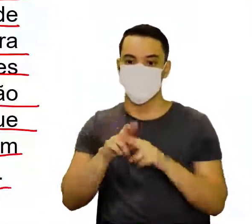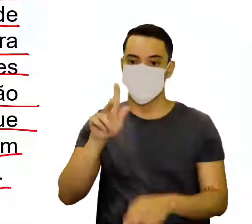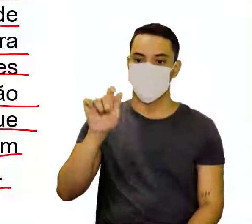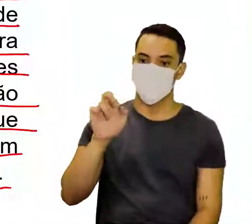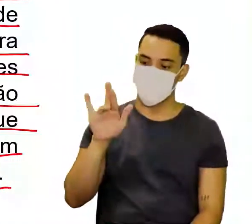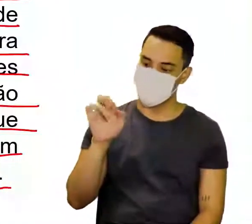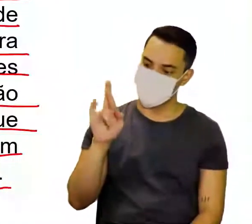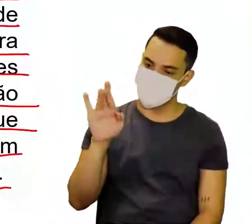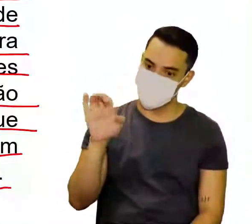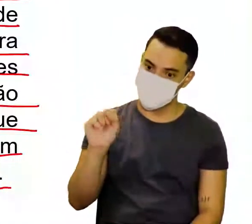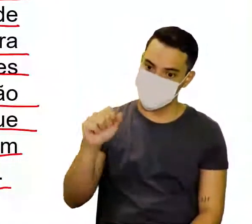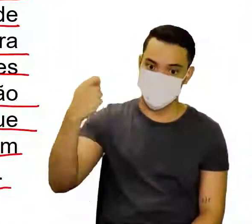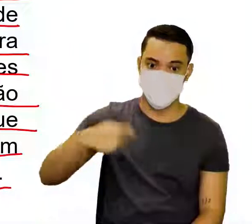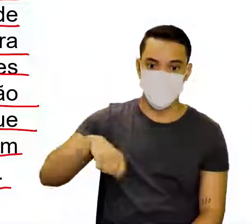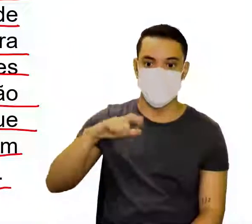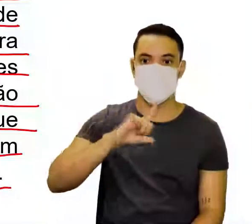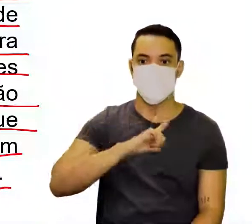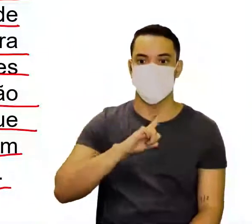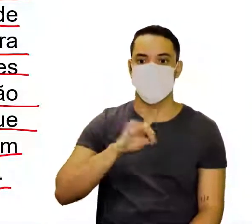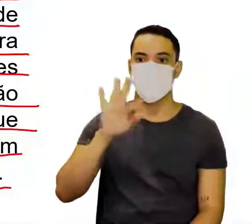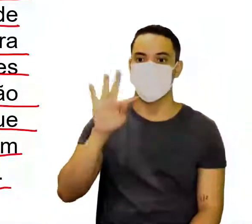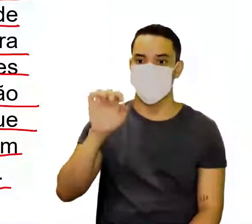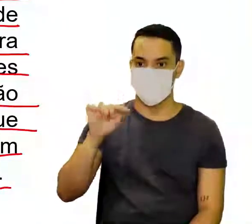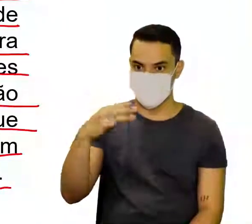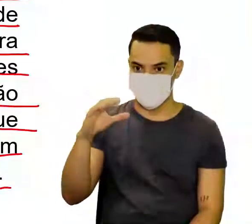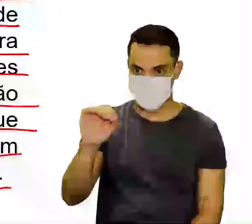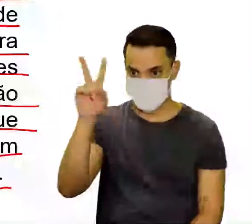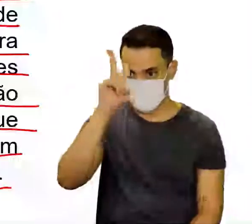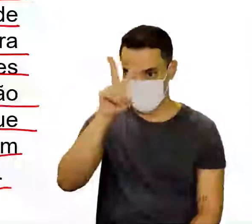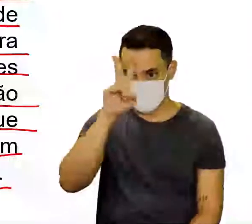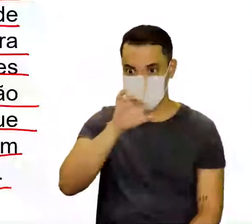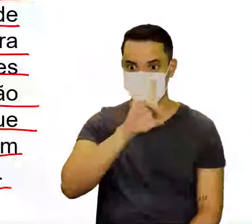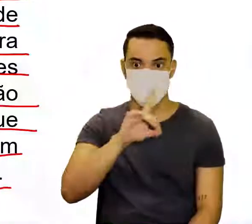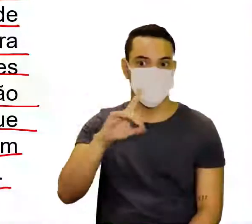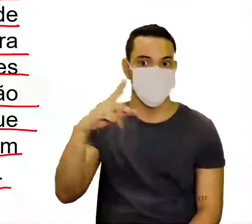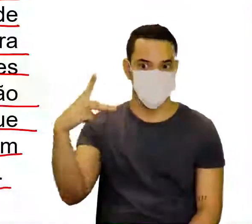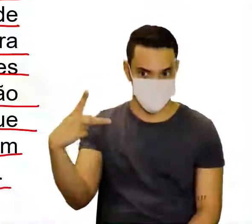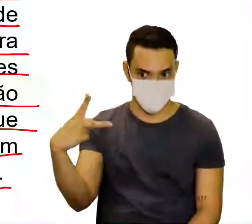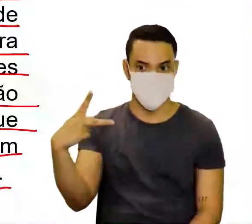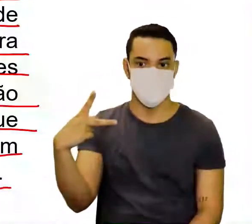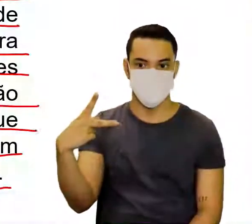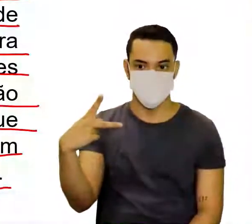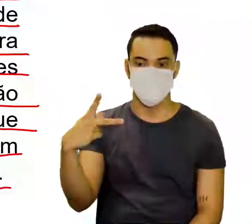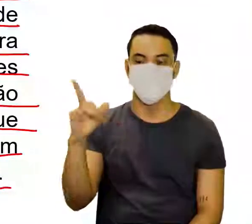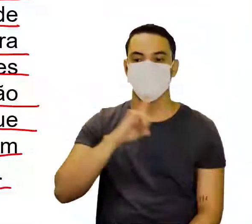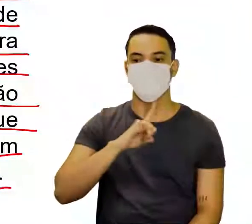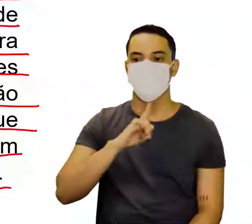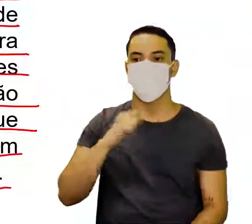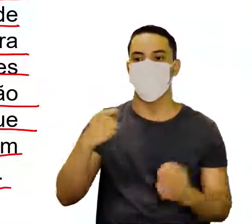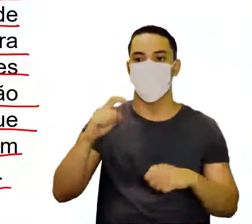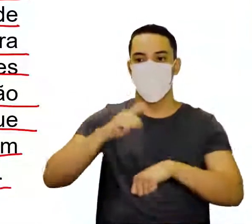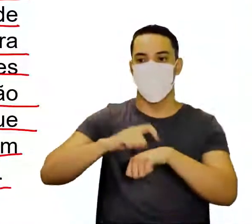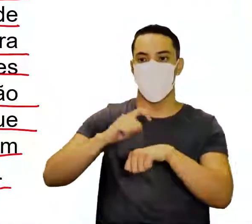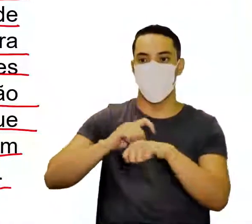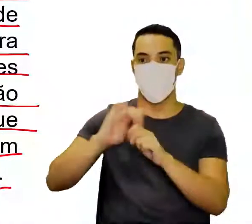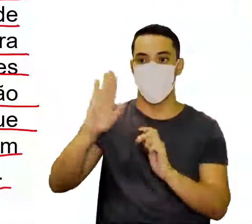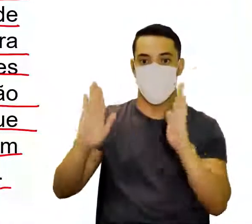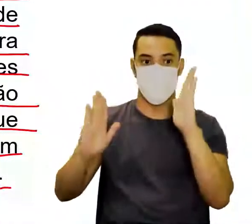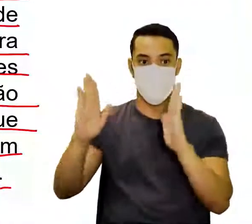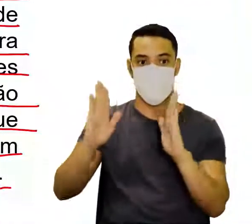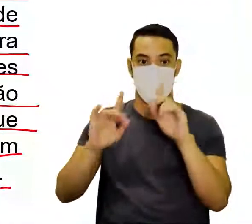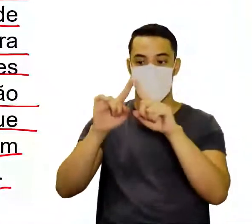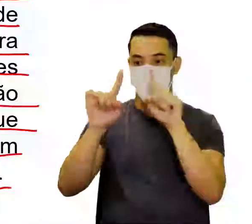eu tenho que ter tensão, que é a nossa DDP, por um intervalo de tempo,